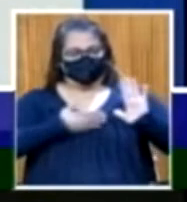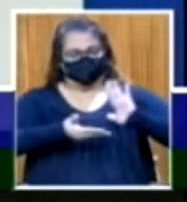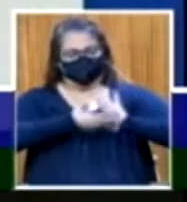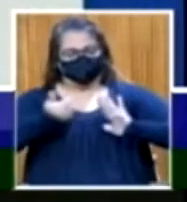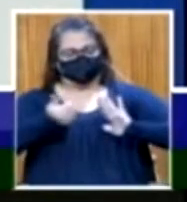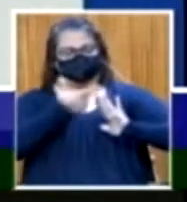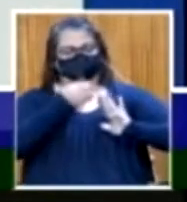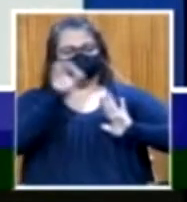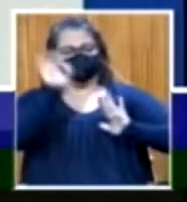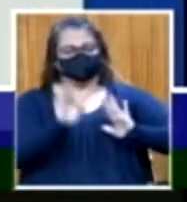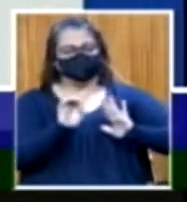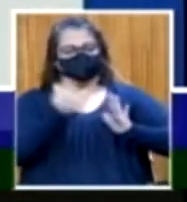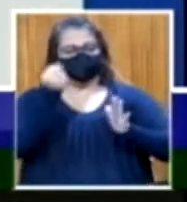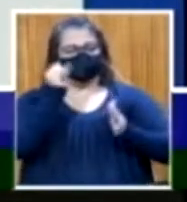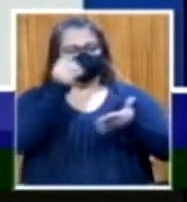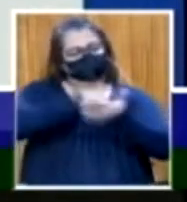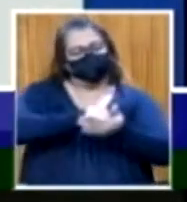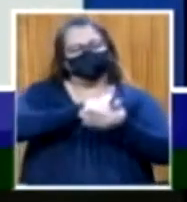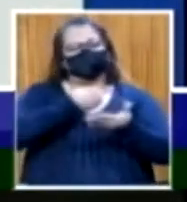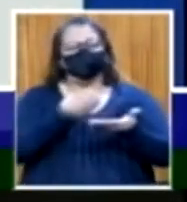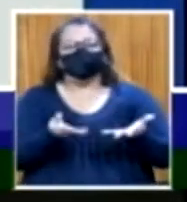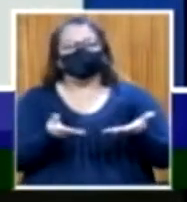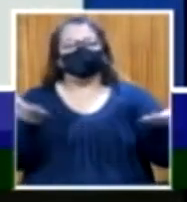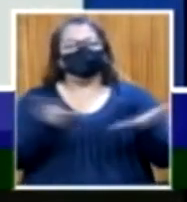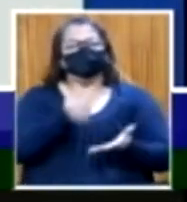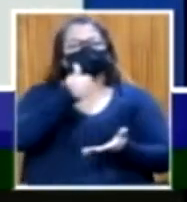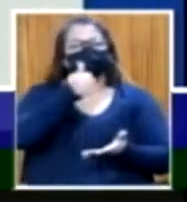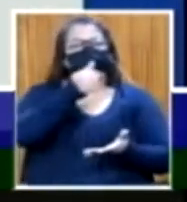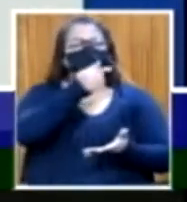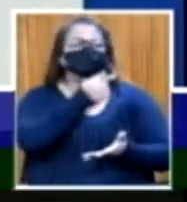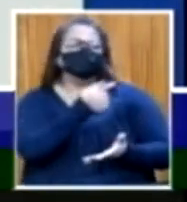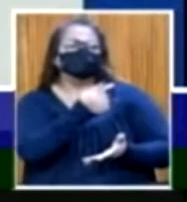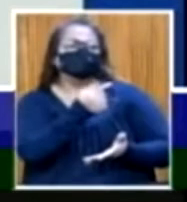do imposto a pagar. Hoje esse limite é R$